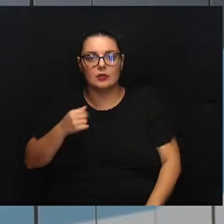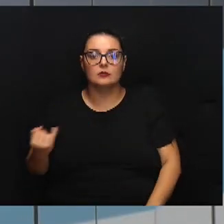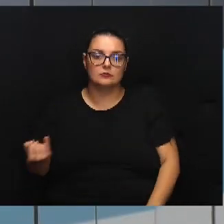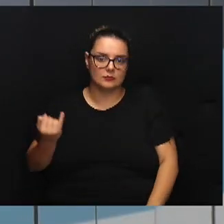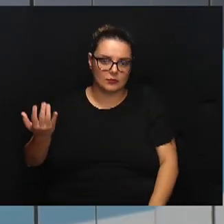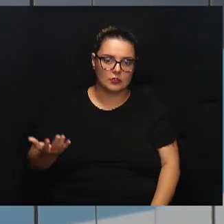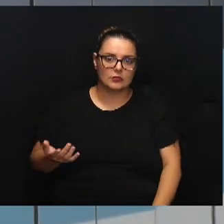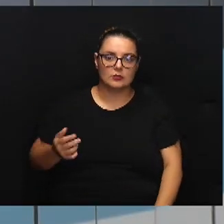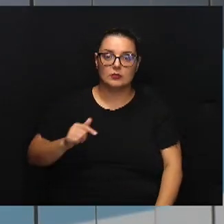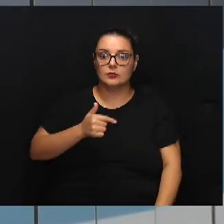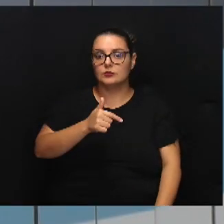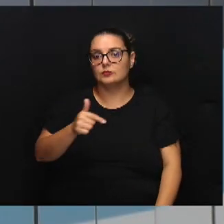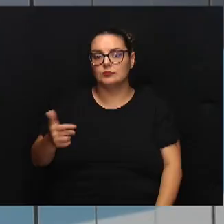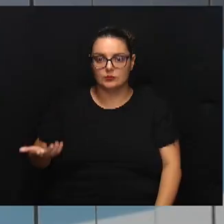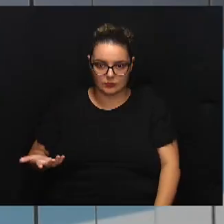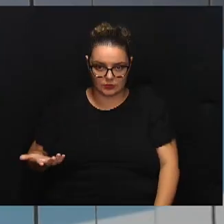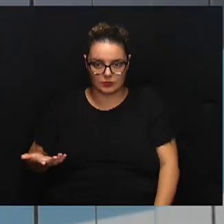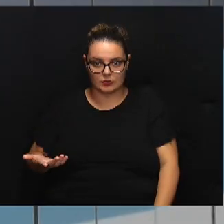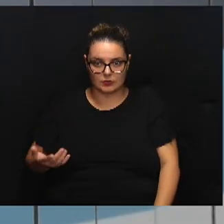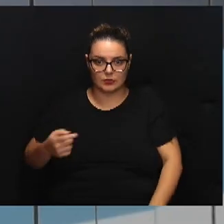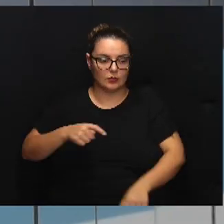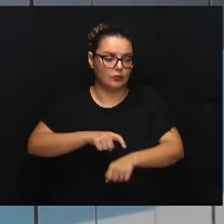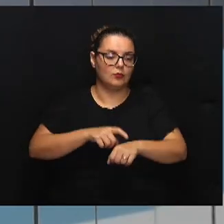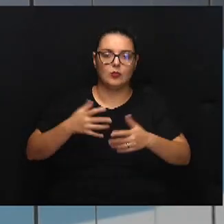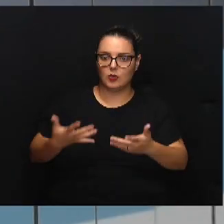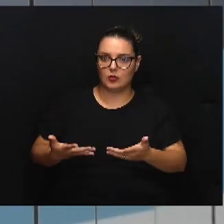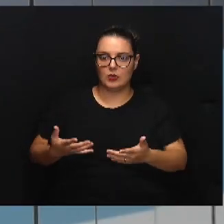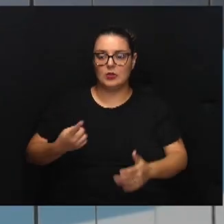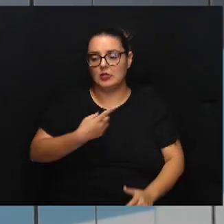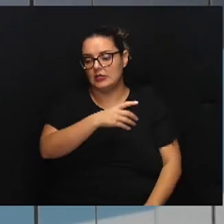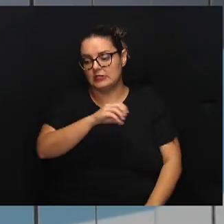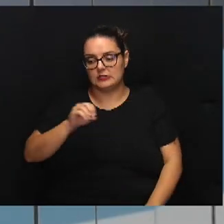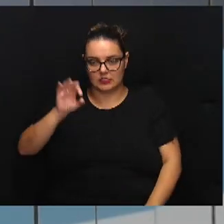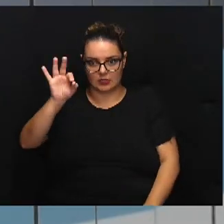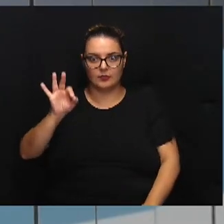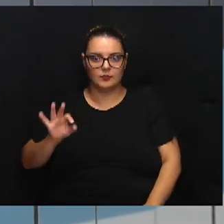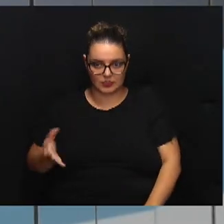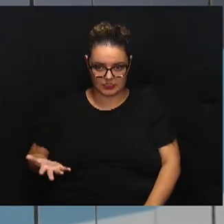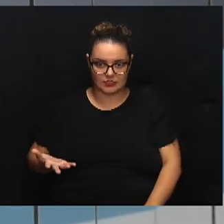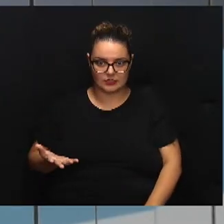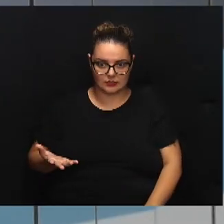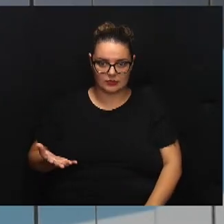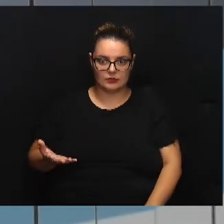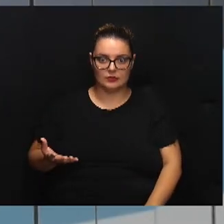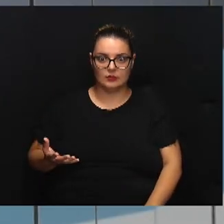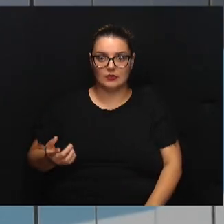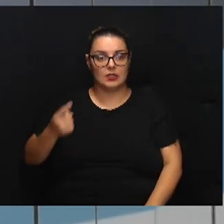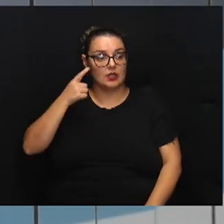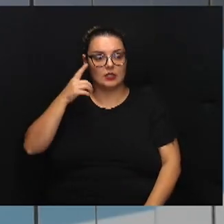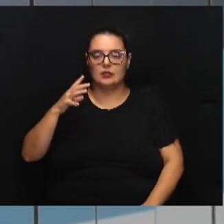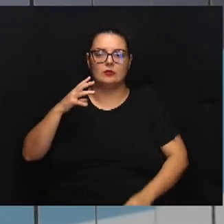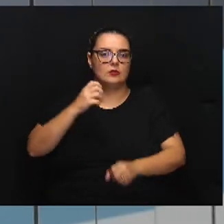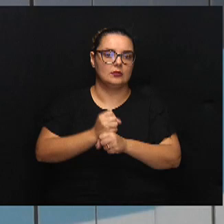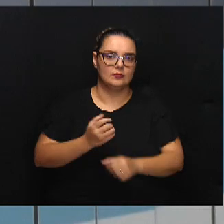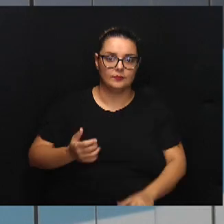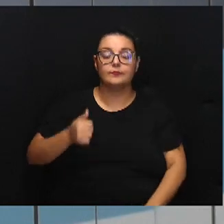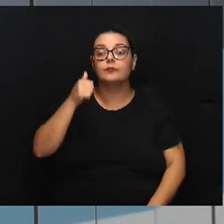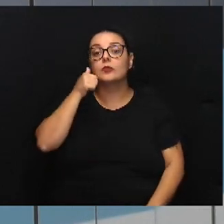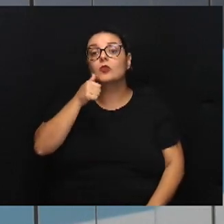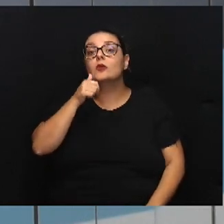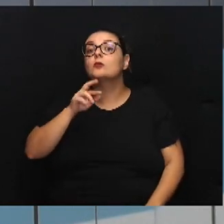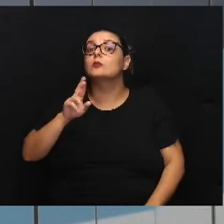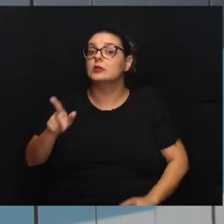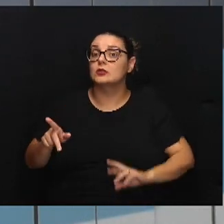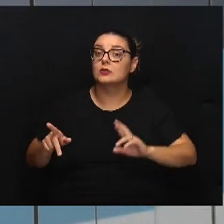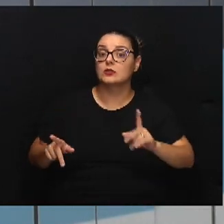Não existe uma situação 100% que seja 100% ideal para todas. As mulheres são diferentes,